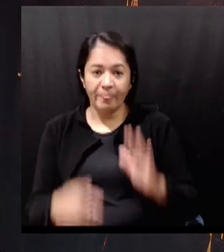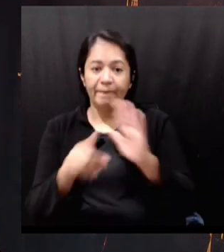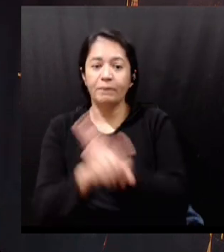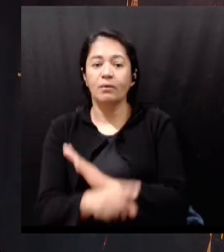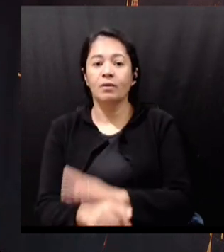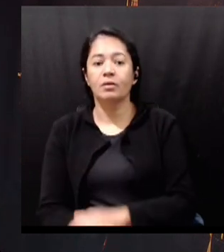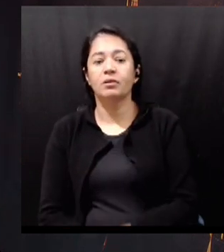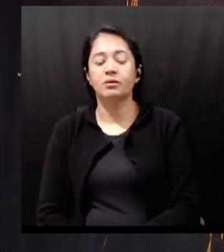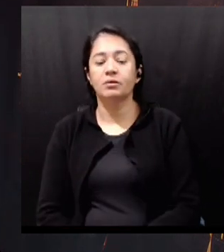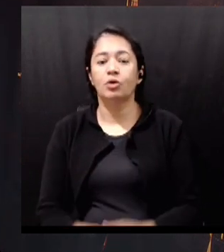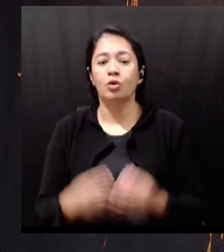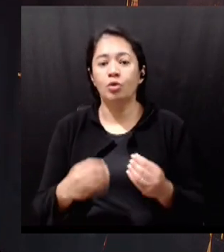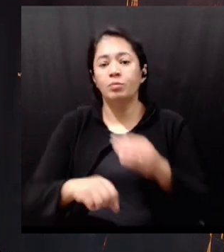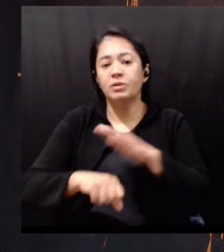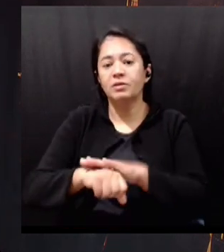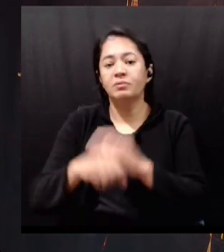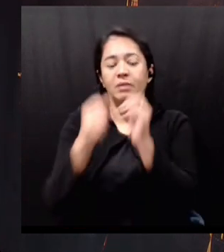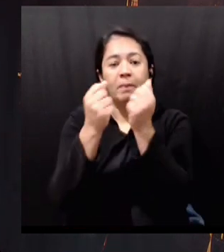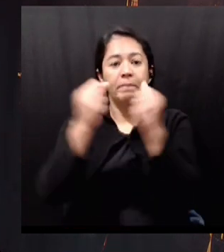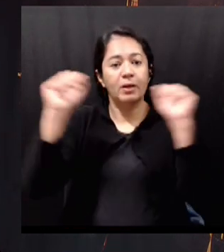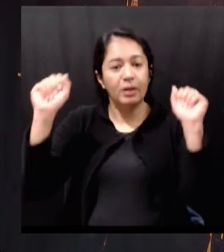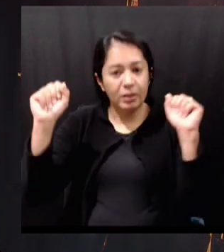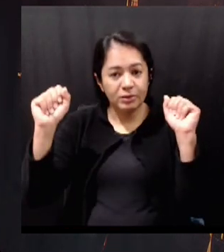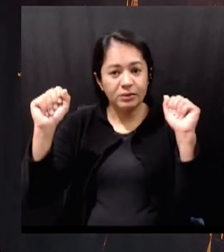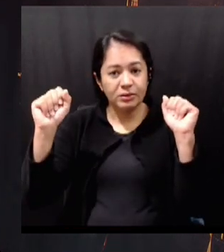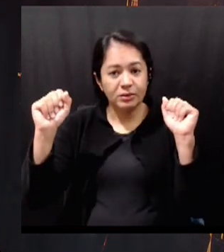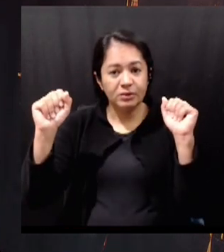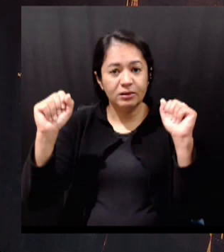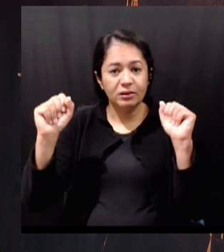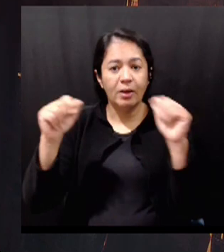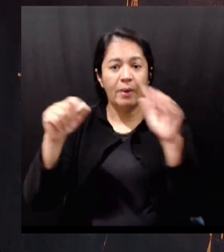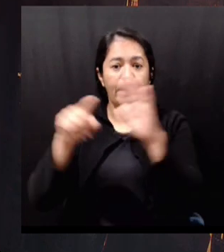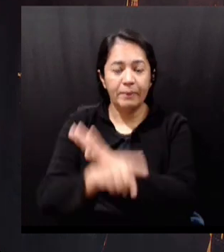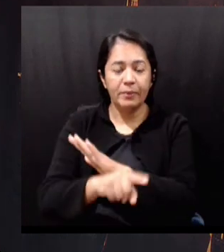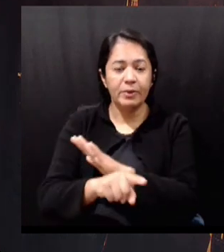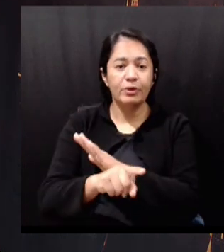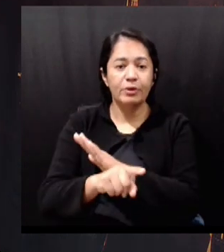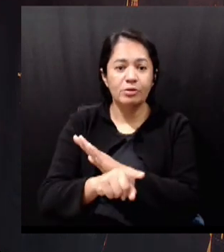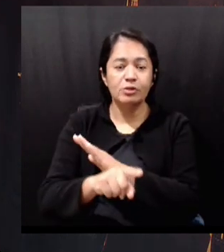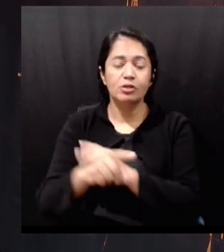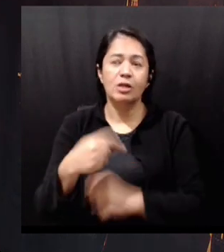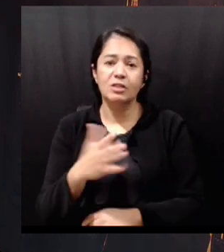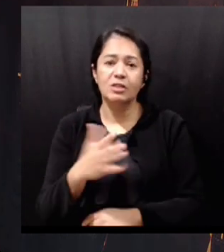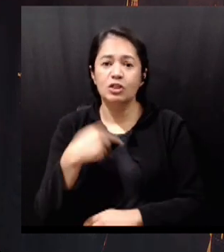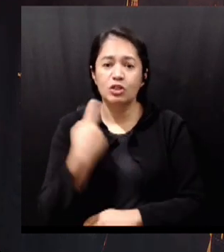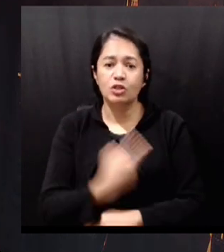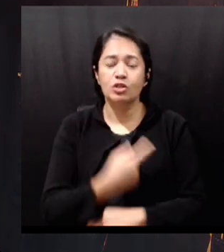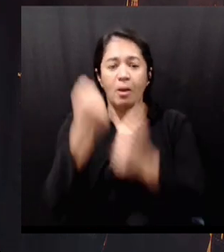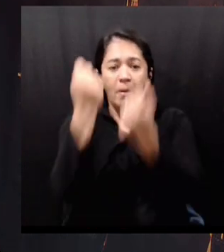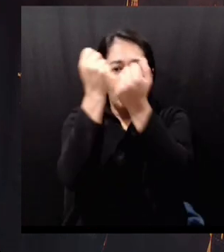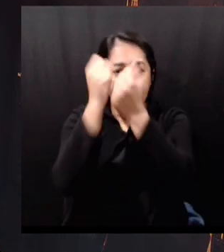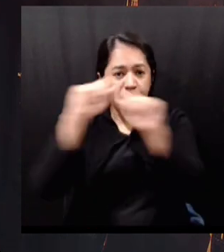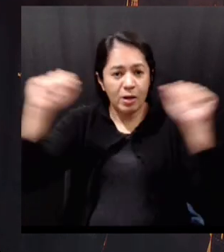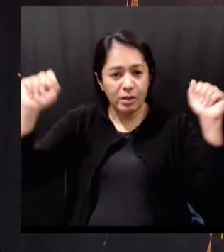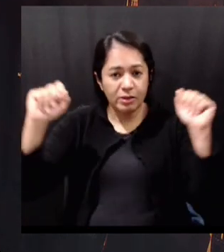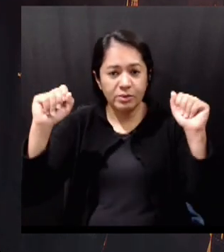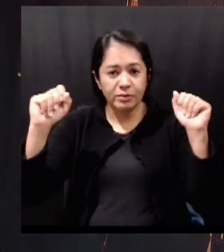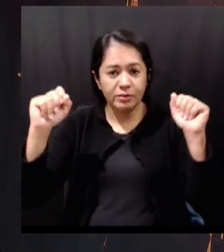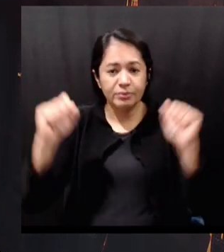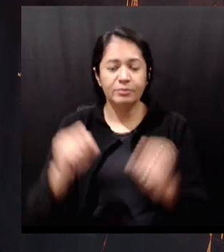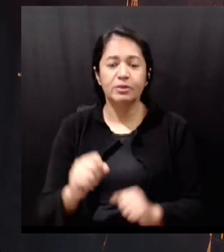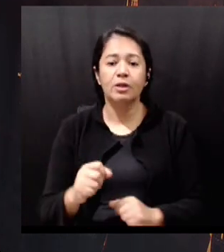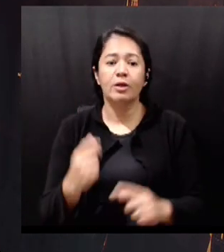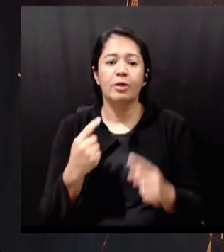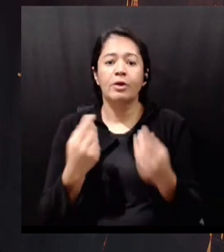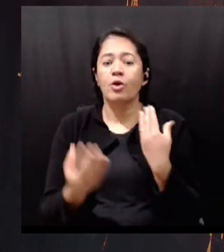com quem ela ama, porque alguém vai pagar a conta. E, de repente, a gente acaba estourando com quem a gente nem quer, né? Mas